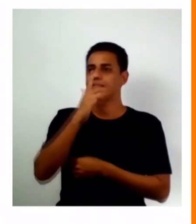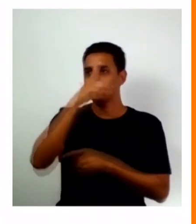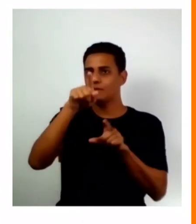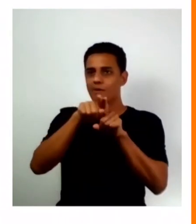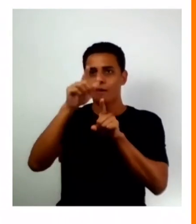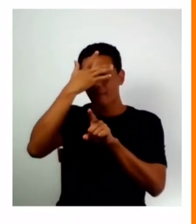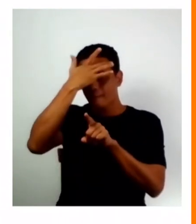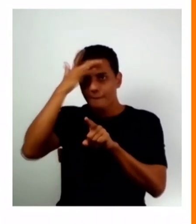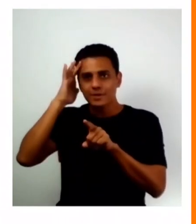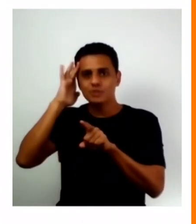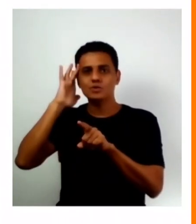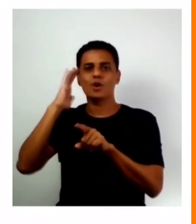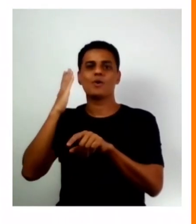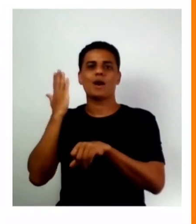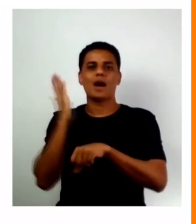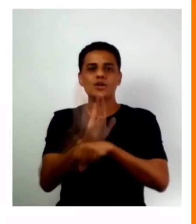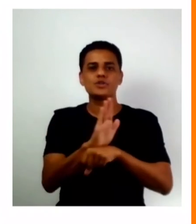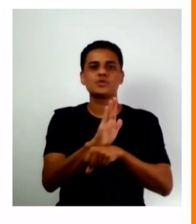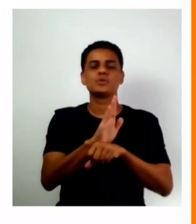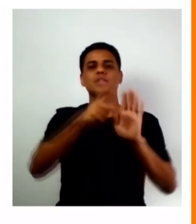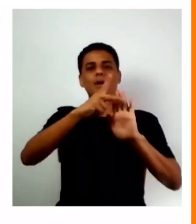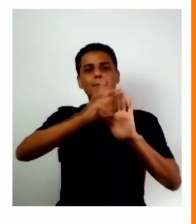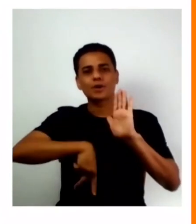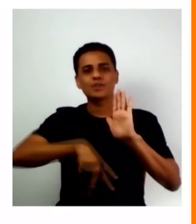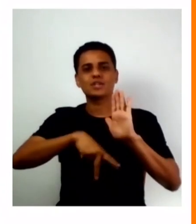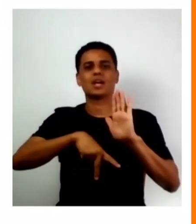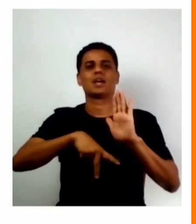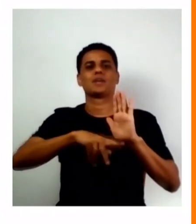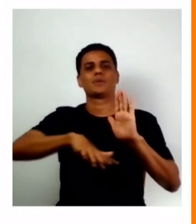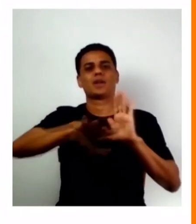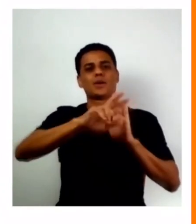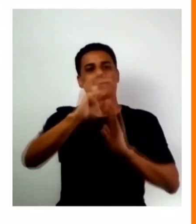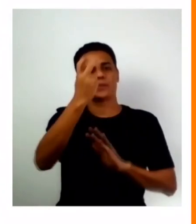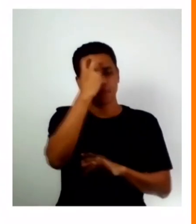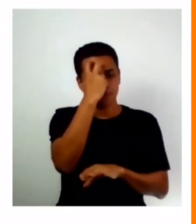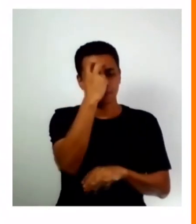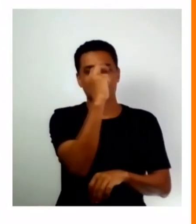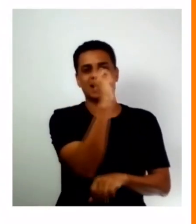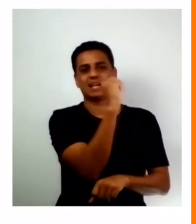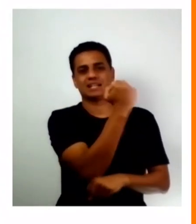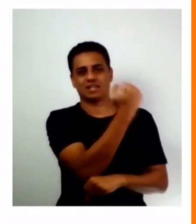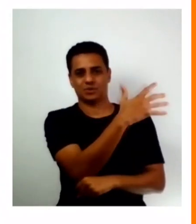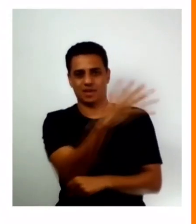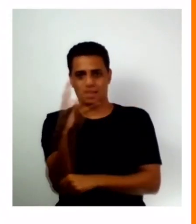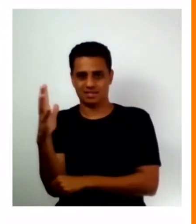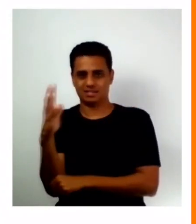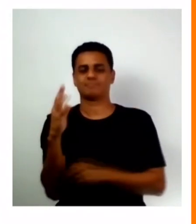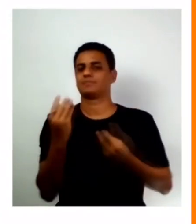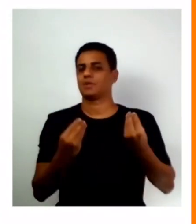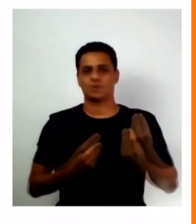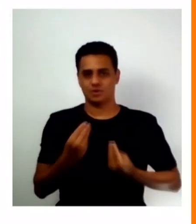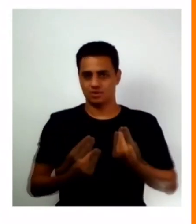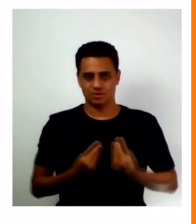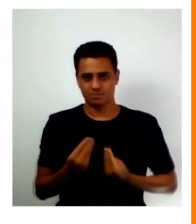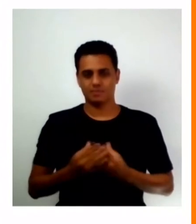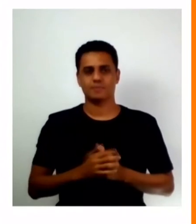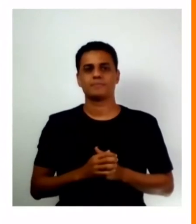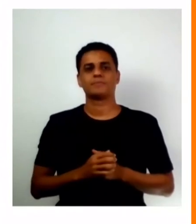projetos de cultura e natureza, aqui está, aqui seria,